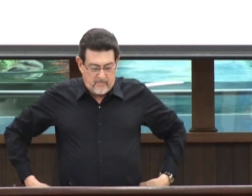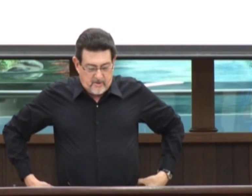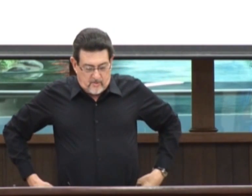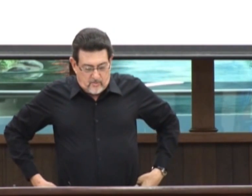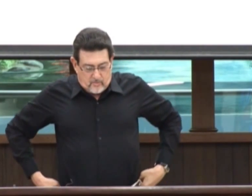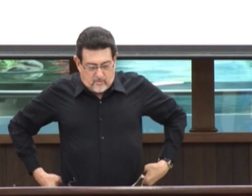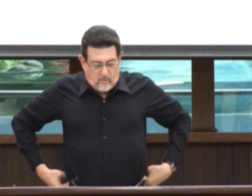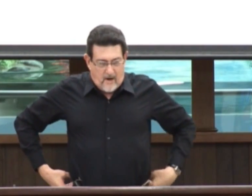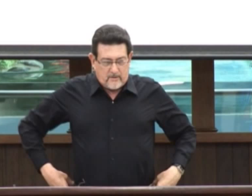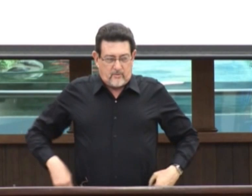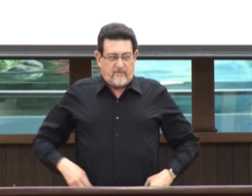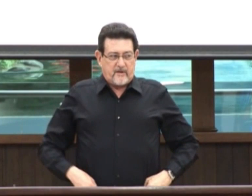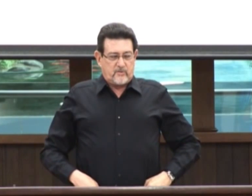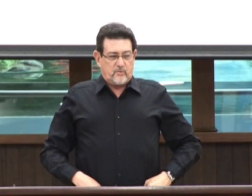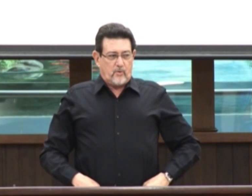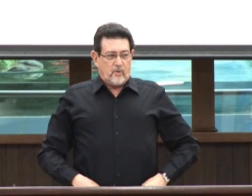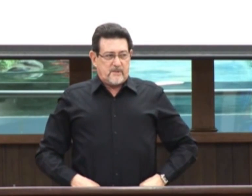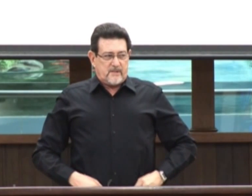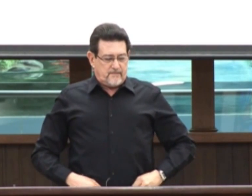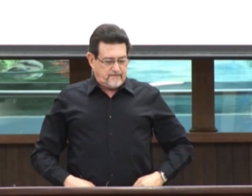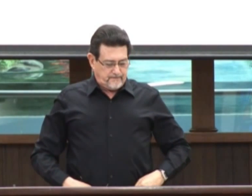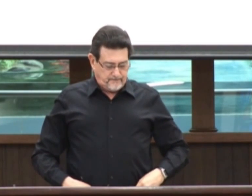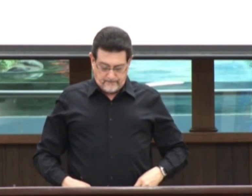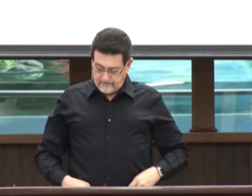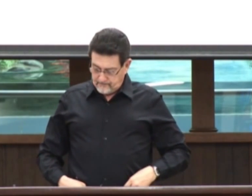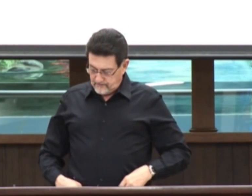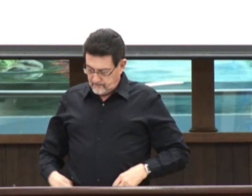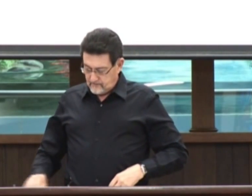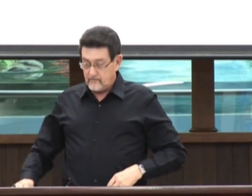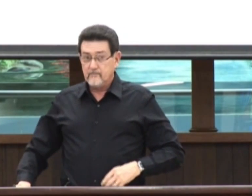Colossenses capítulo 4, verso 12.